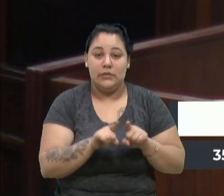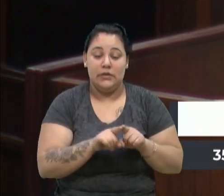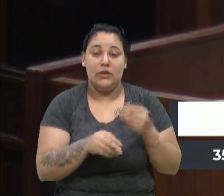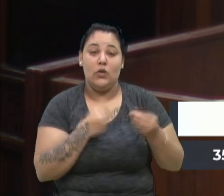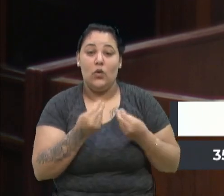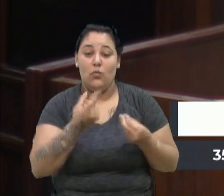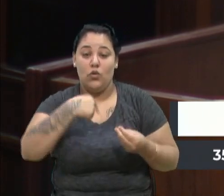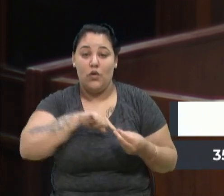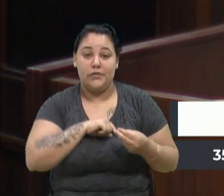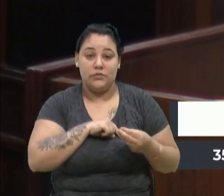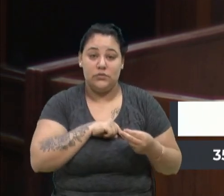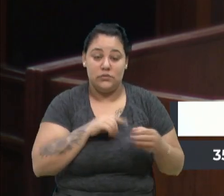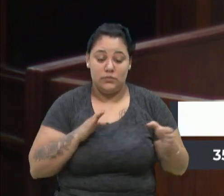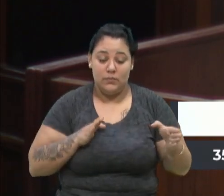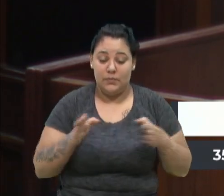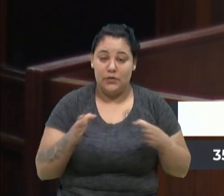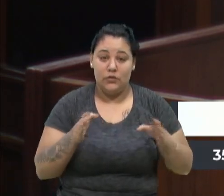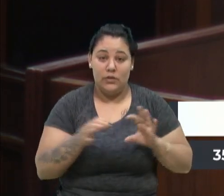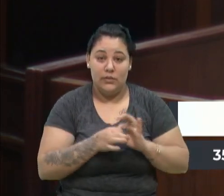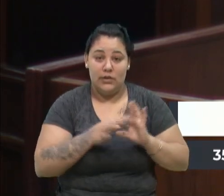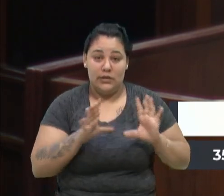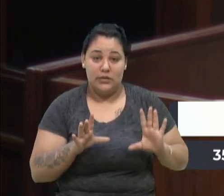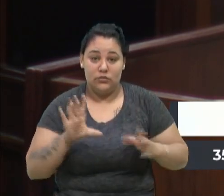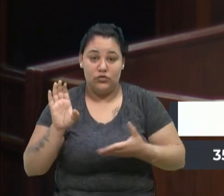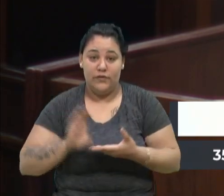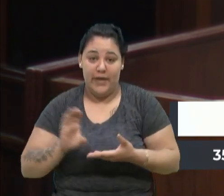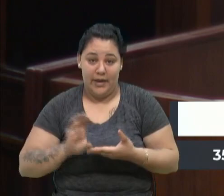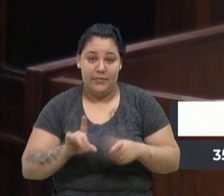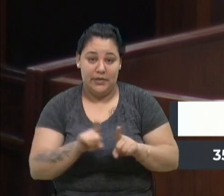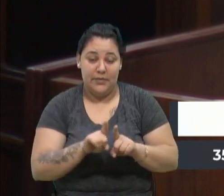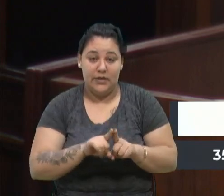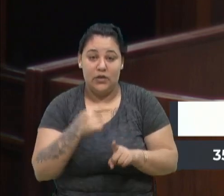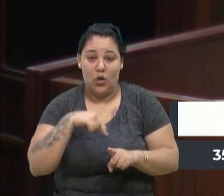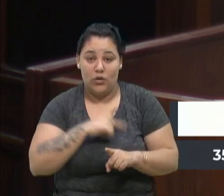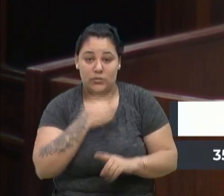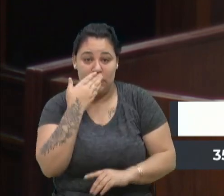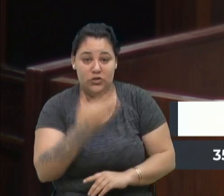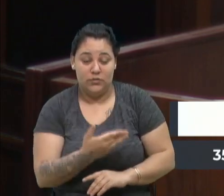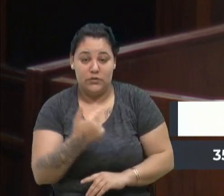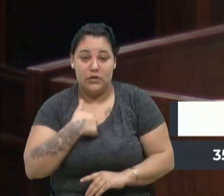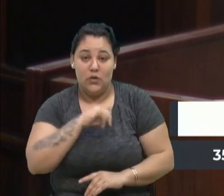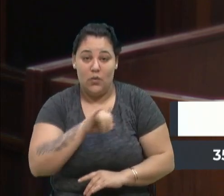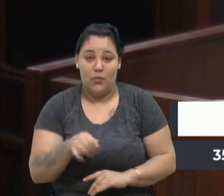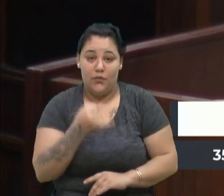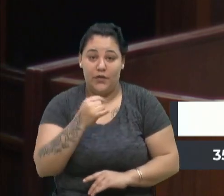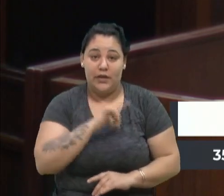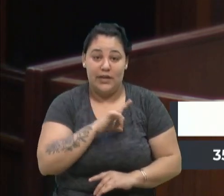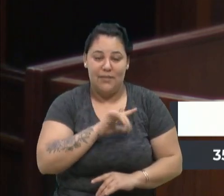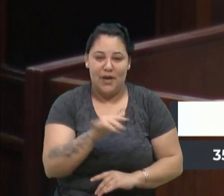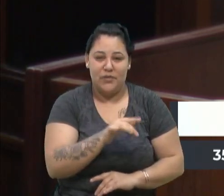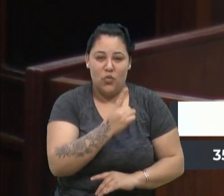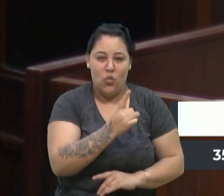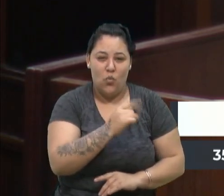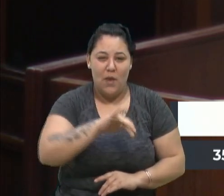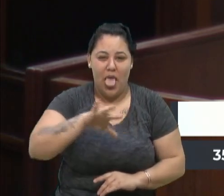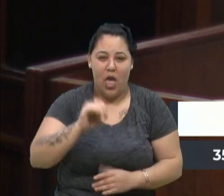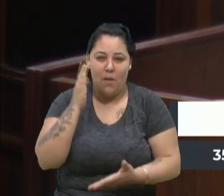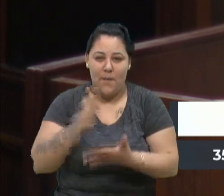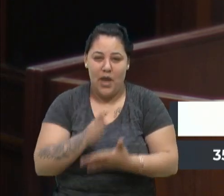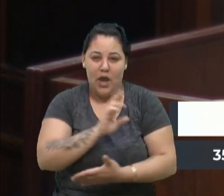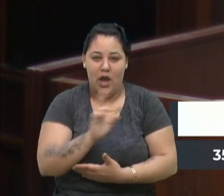estamos no período de liberação de emendas, eu aproveitei e que bom que nós temos um aceno de cerca de R$1,5 milhão dos